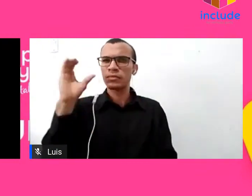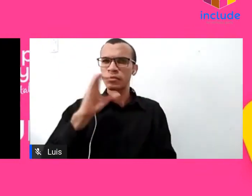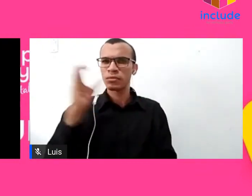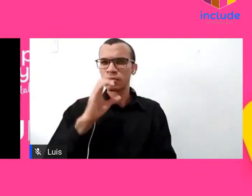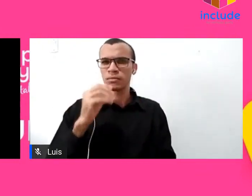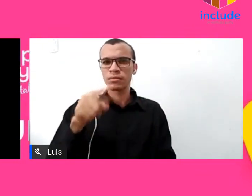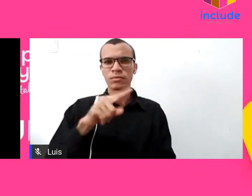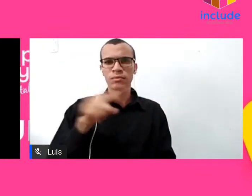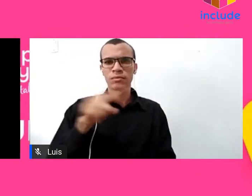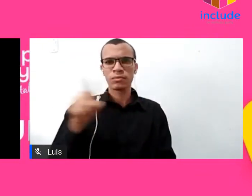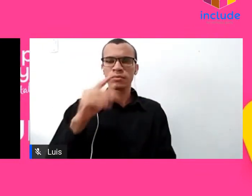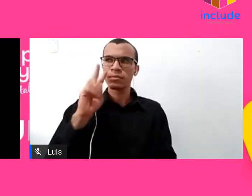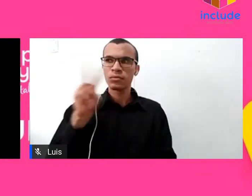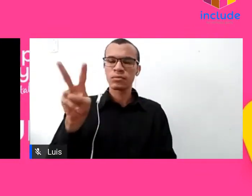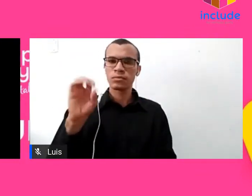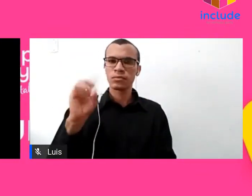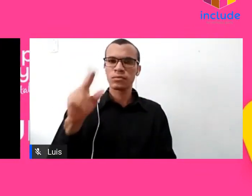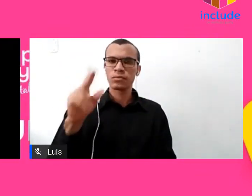tá?